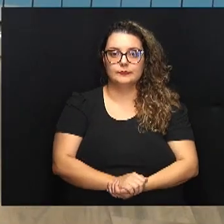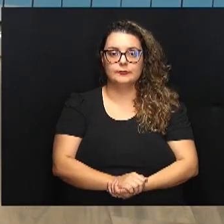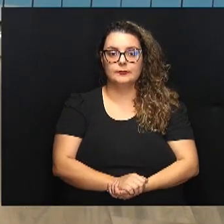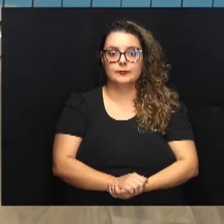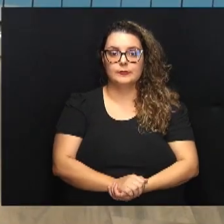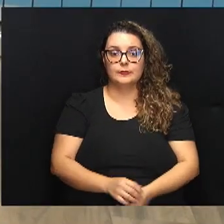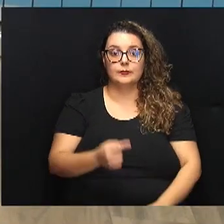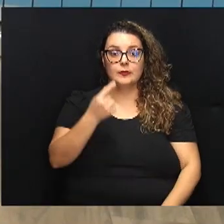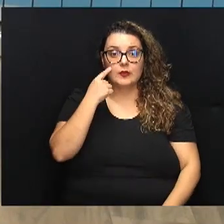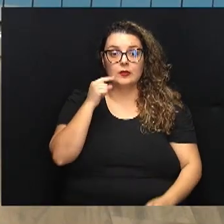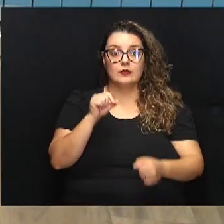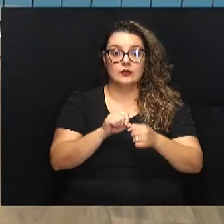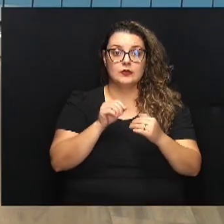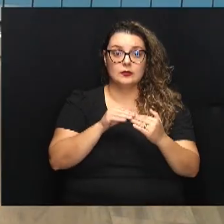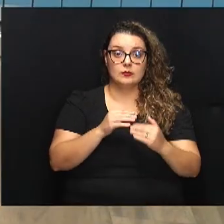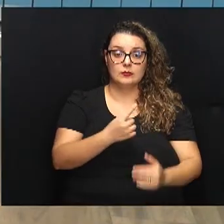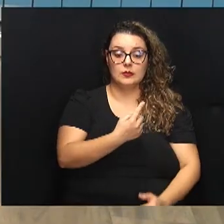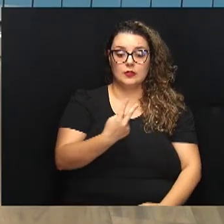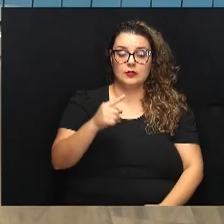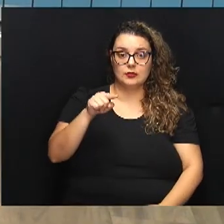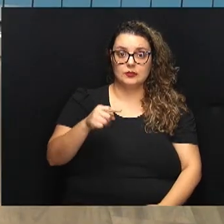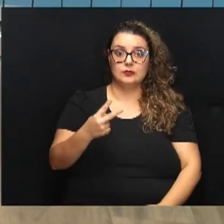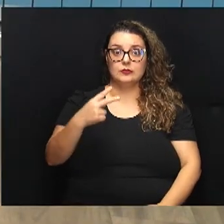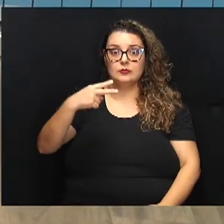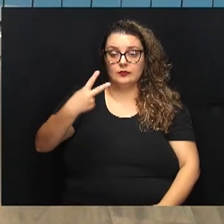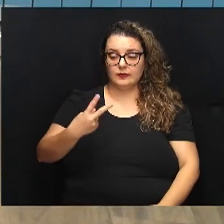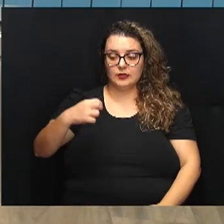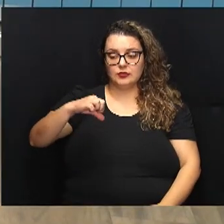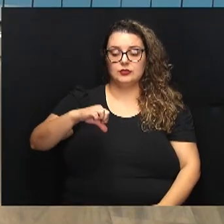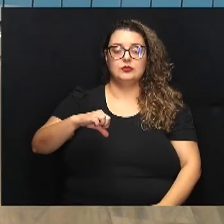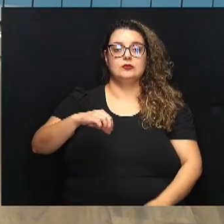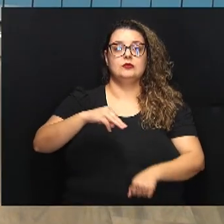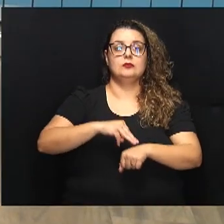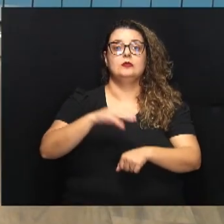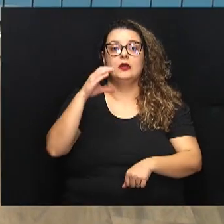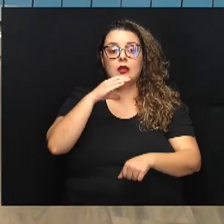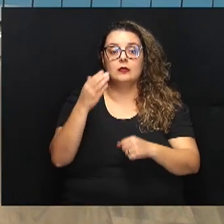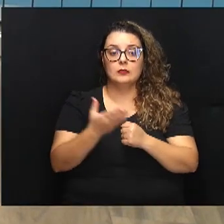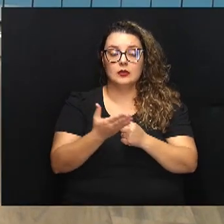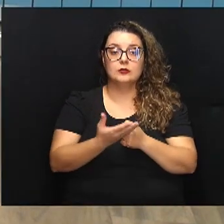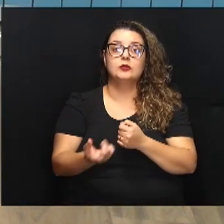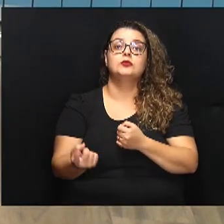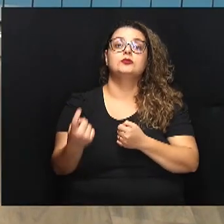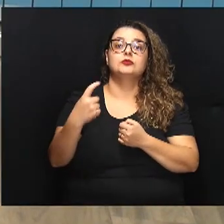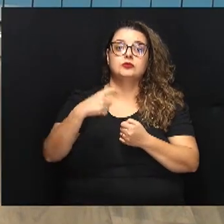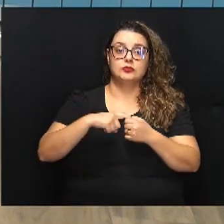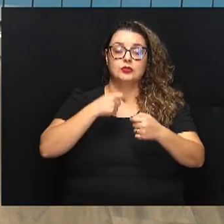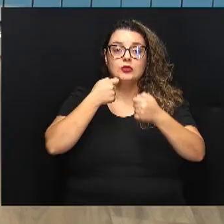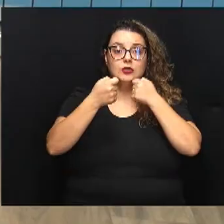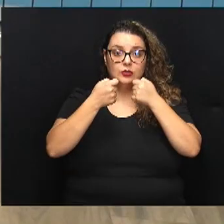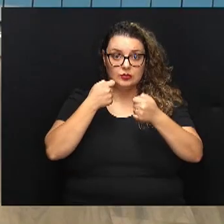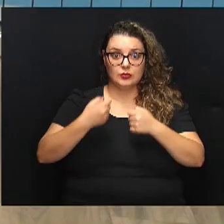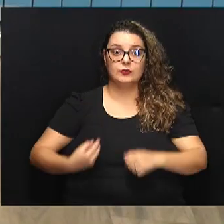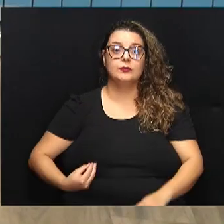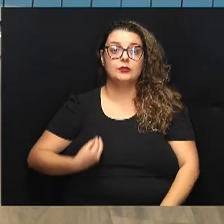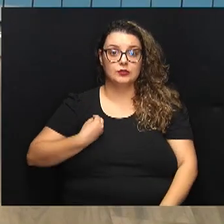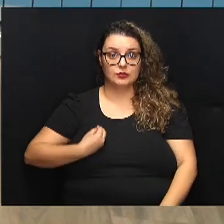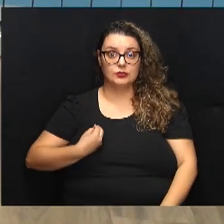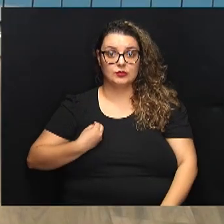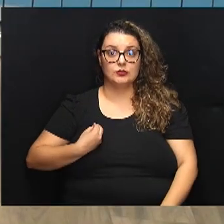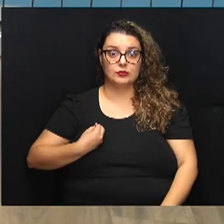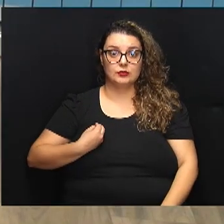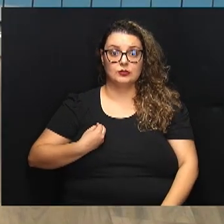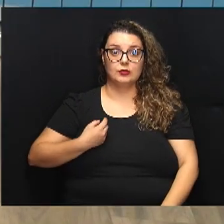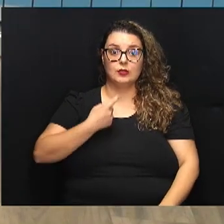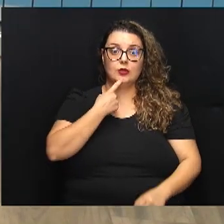só, vamos fazer o seguinte, 12:00 mais 29 minutos, rápido intervalo e na volta tem entrevista ao vivo. O